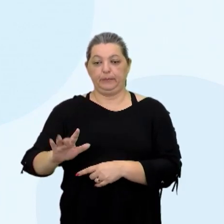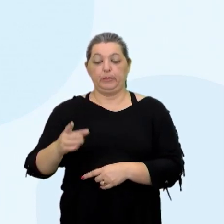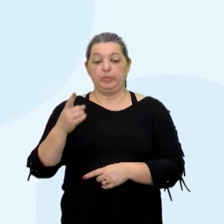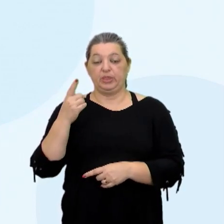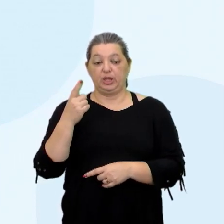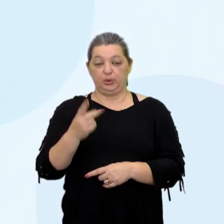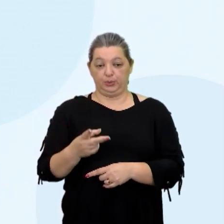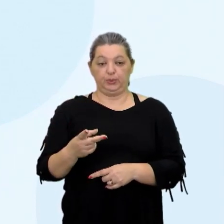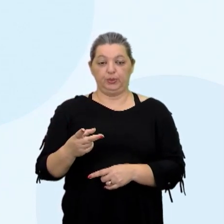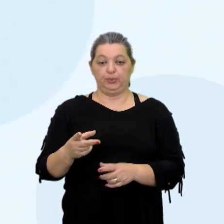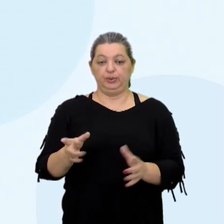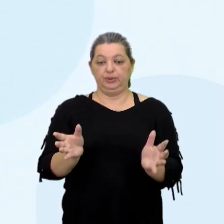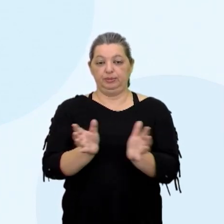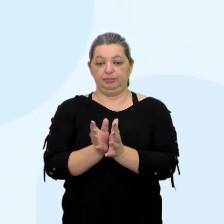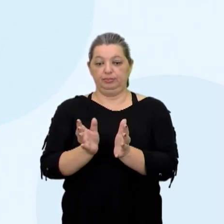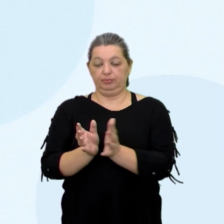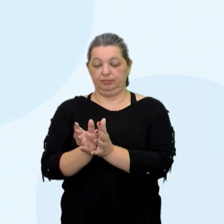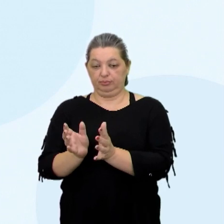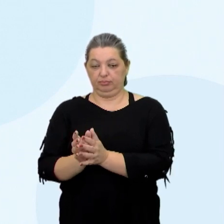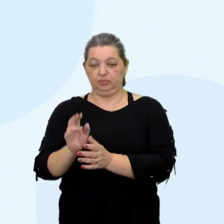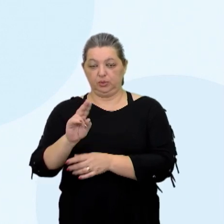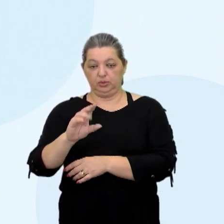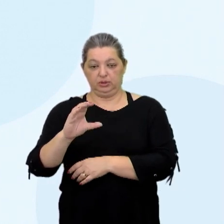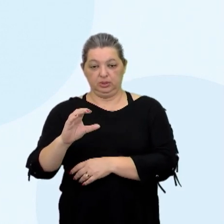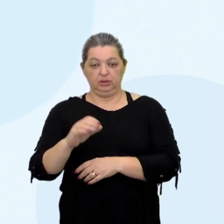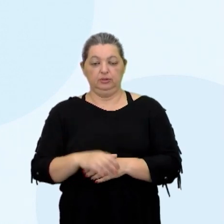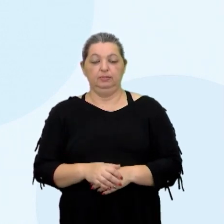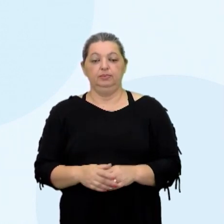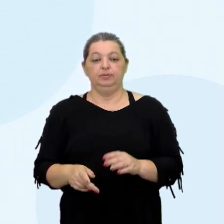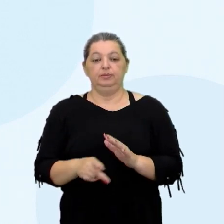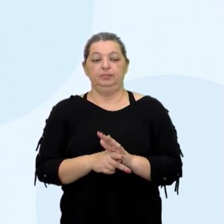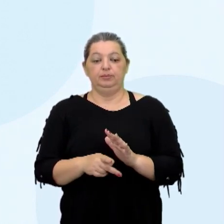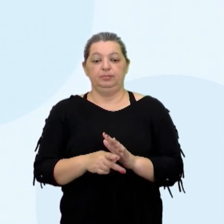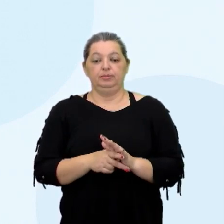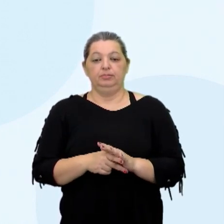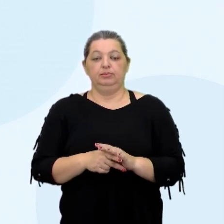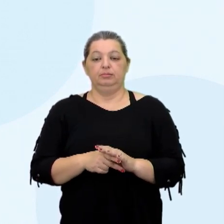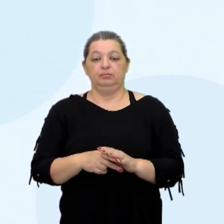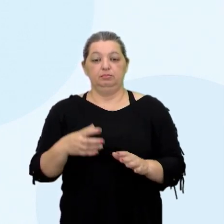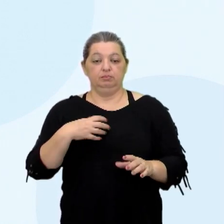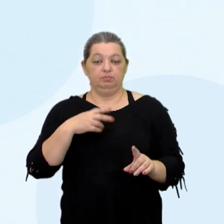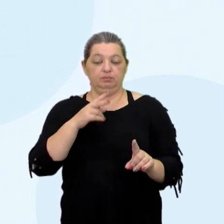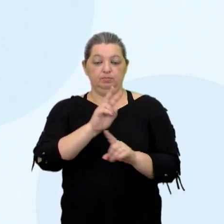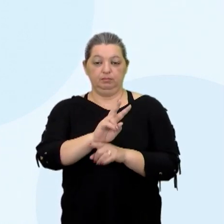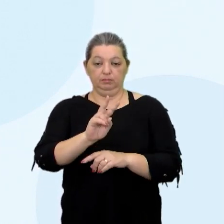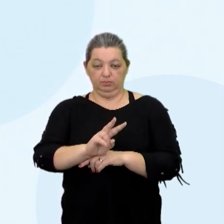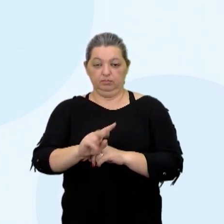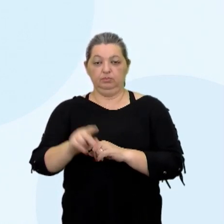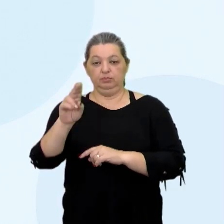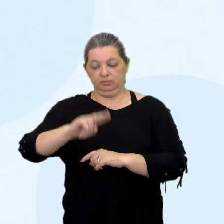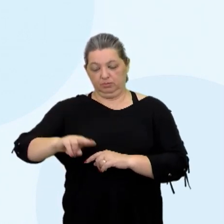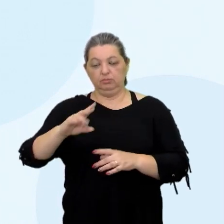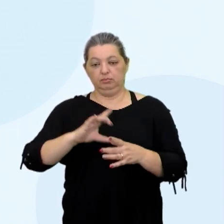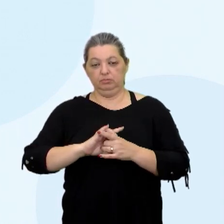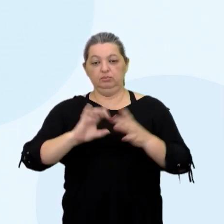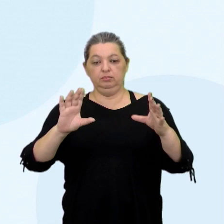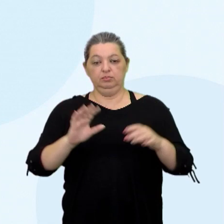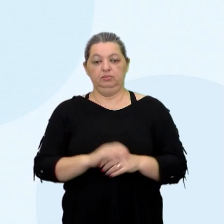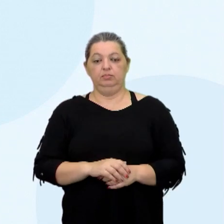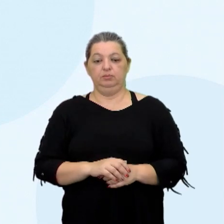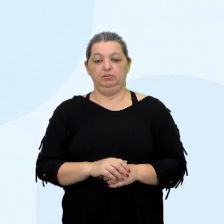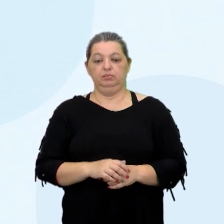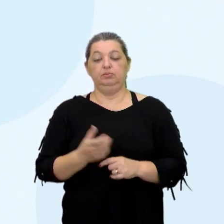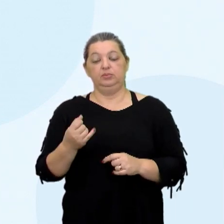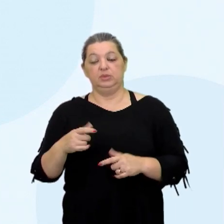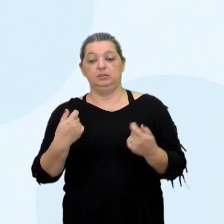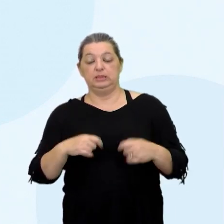cujos objetivos específicos se diferenciam quanto à forma de proteção e usos permitidos, aquelas que precisam de